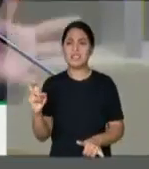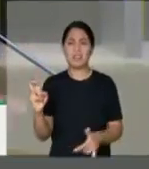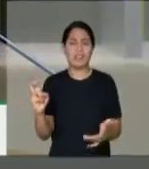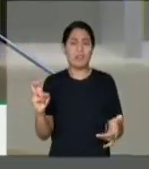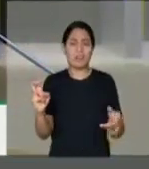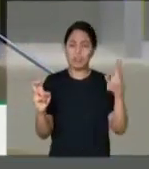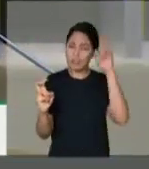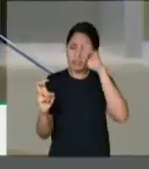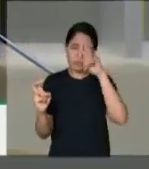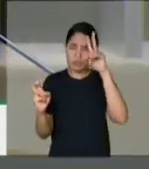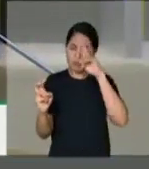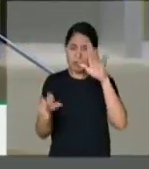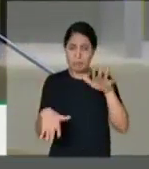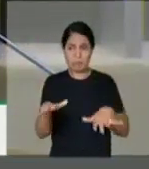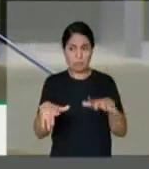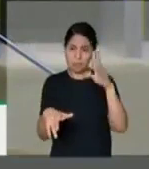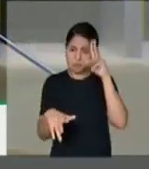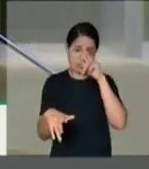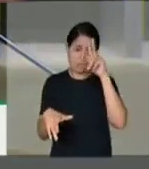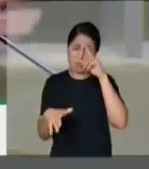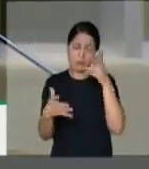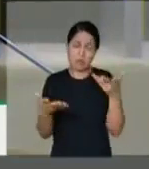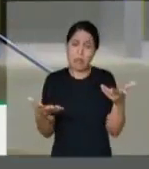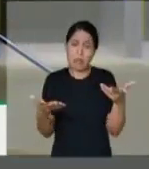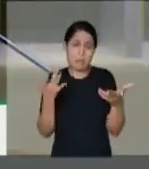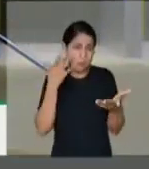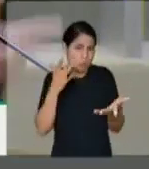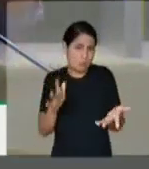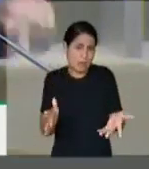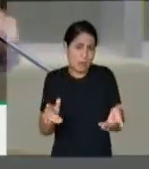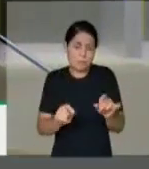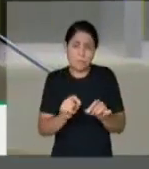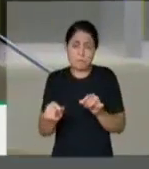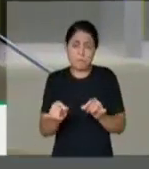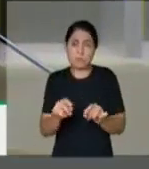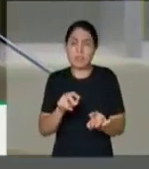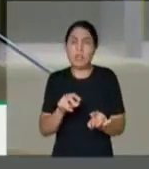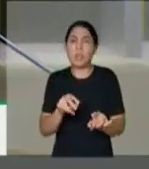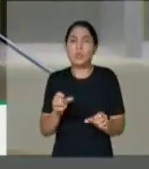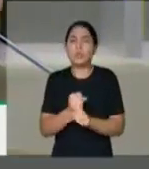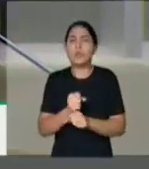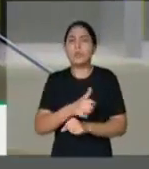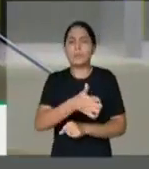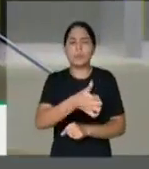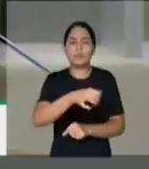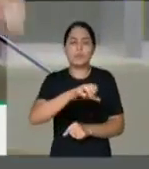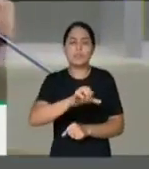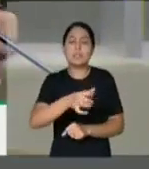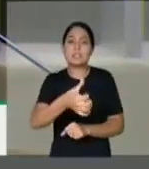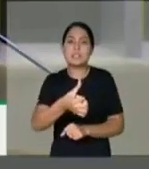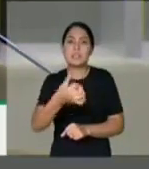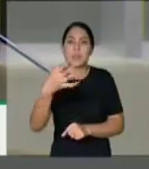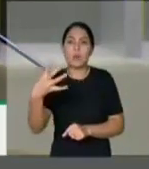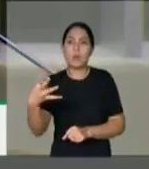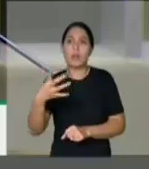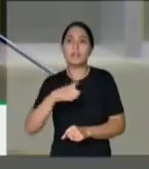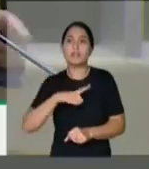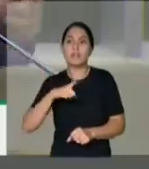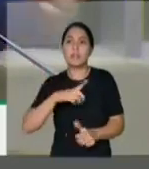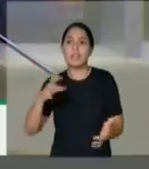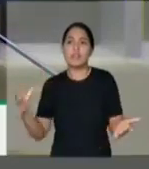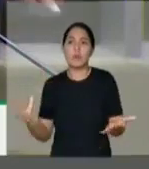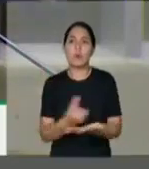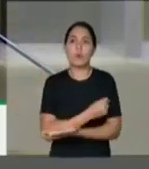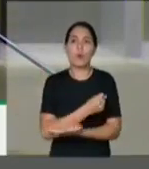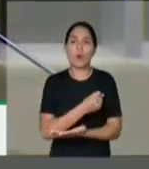se recordar, talvez, ou por não reconhecer, que em 1964 foi dado um golpe militar, e